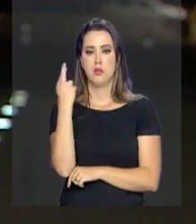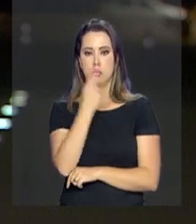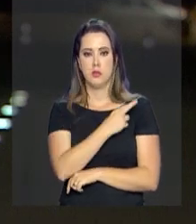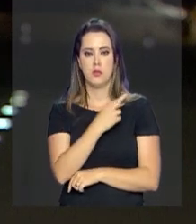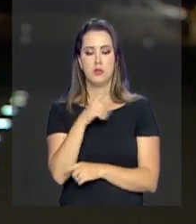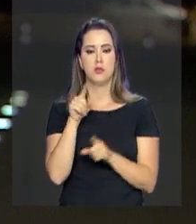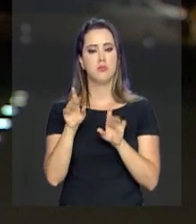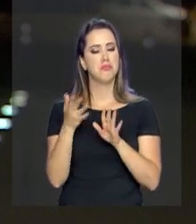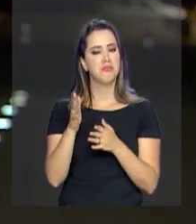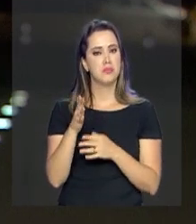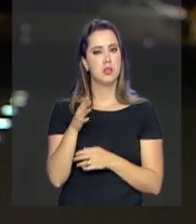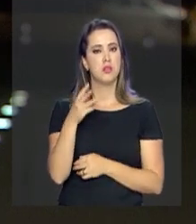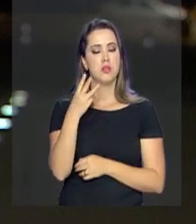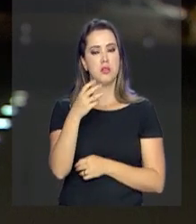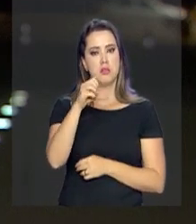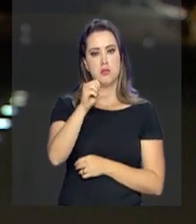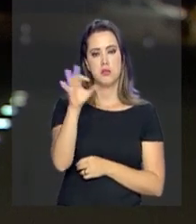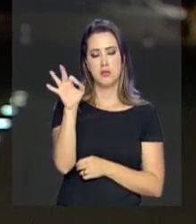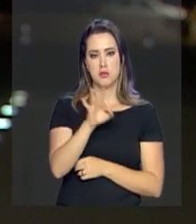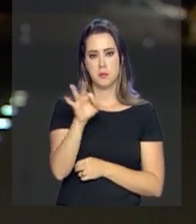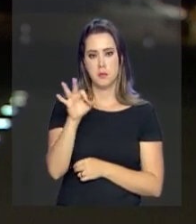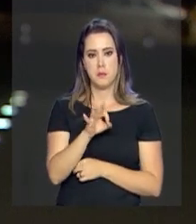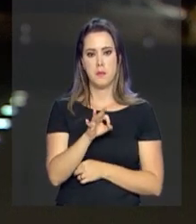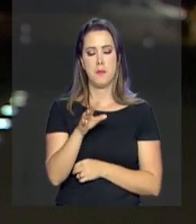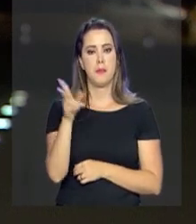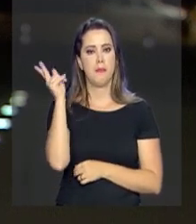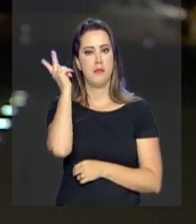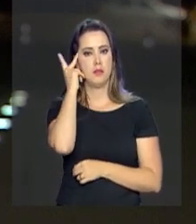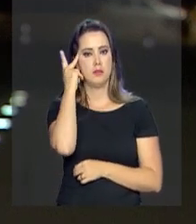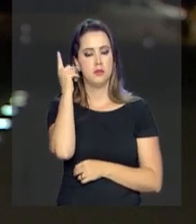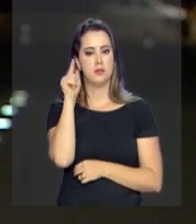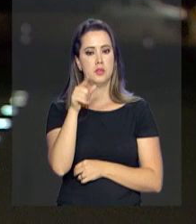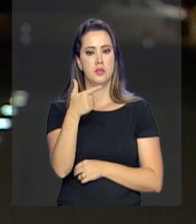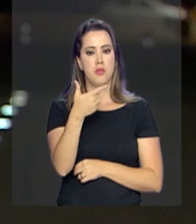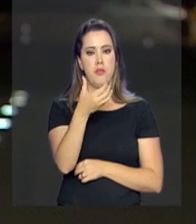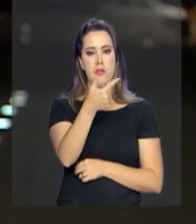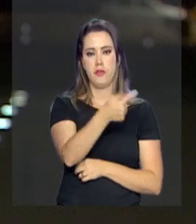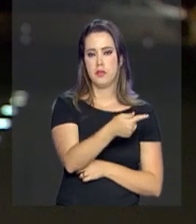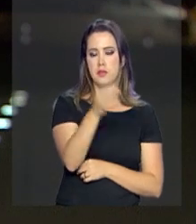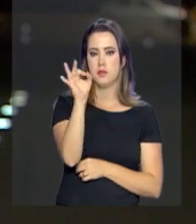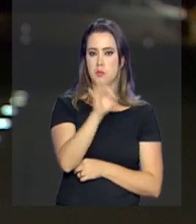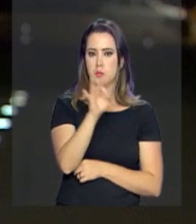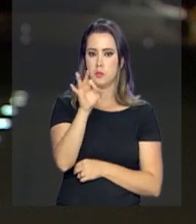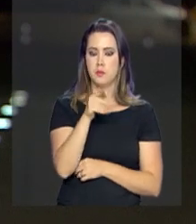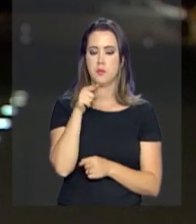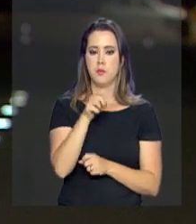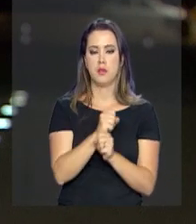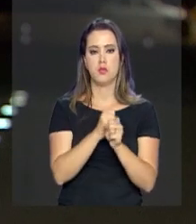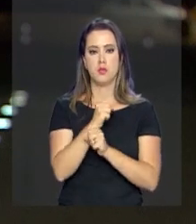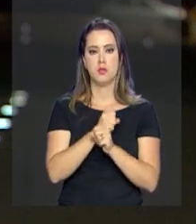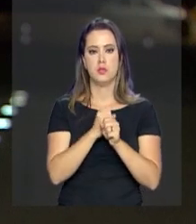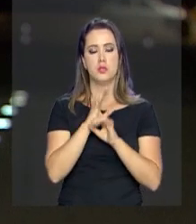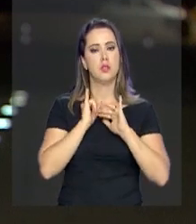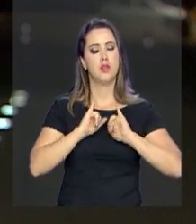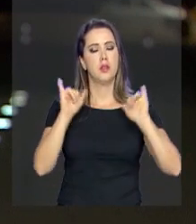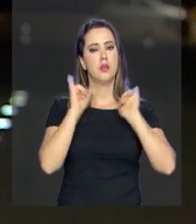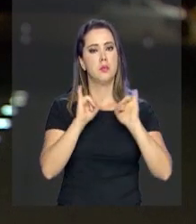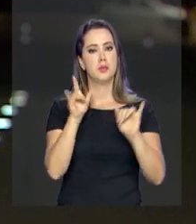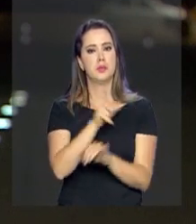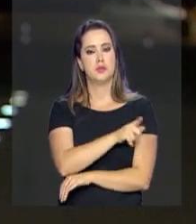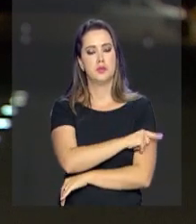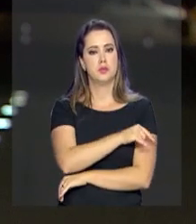com média de 39% e são paulo com 27% ano a campanha nacional de vacinação